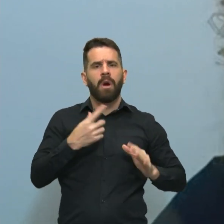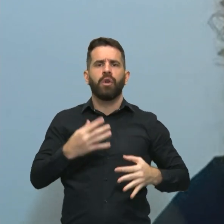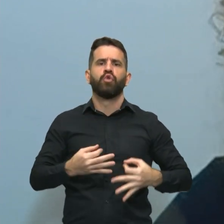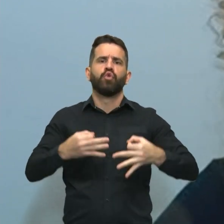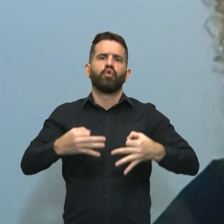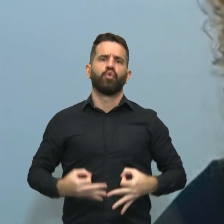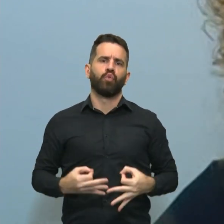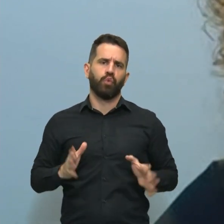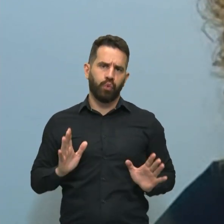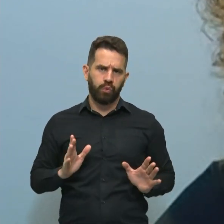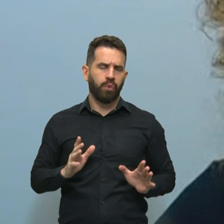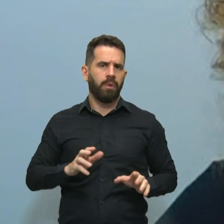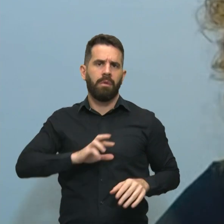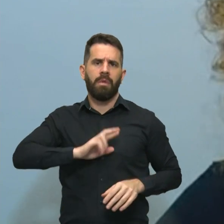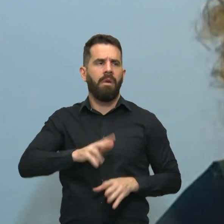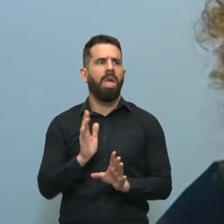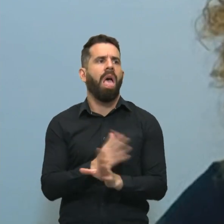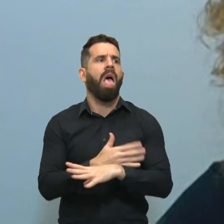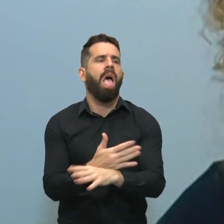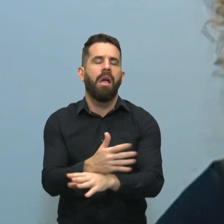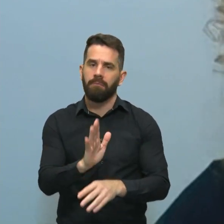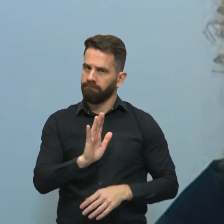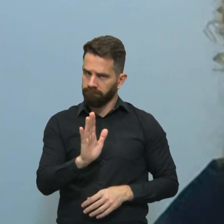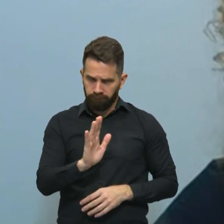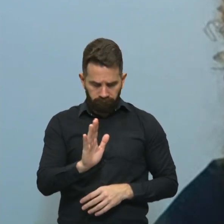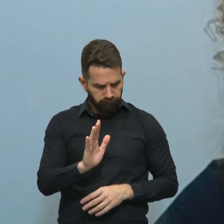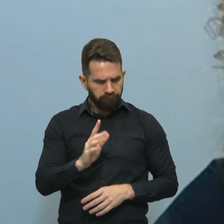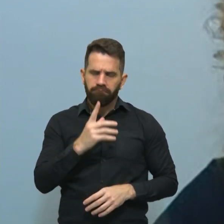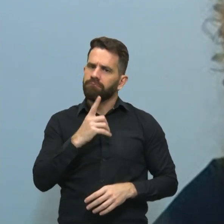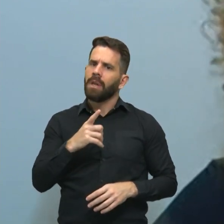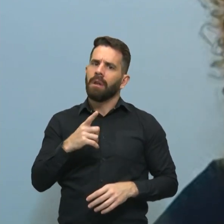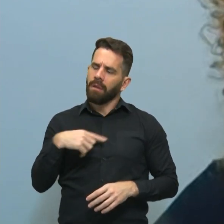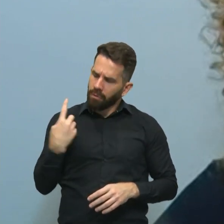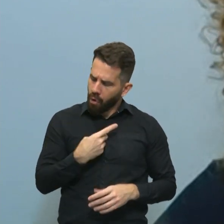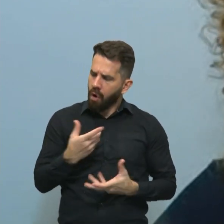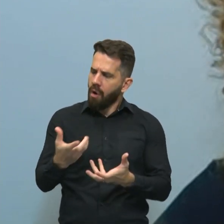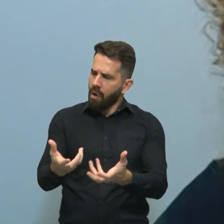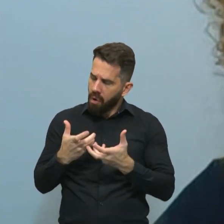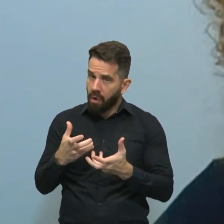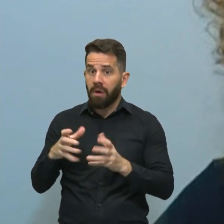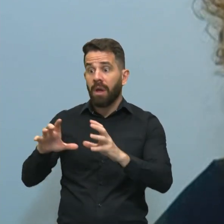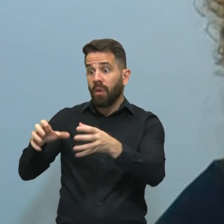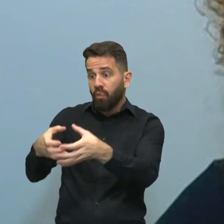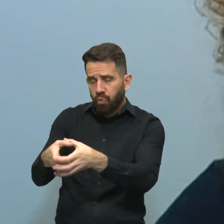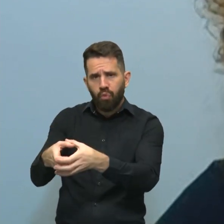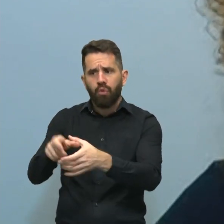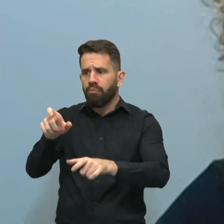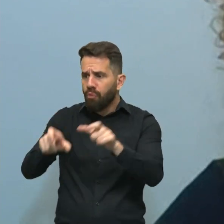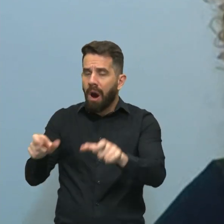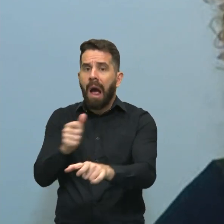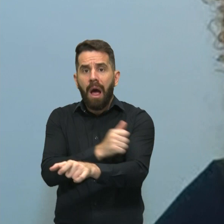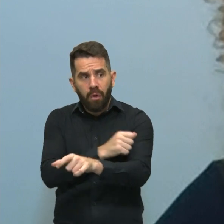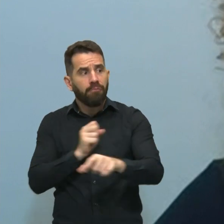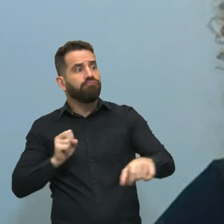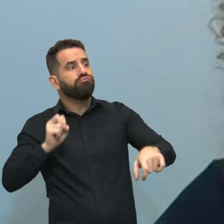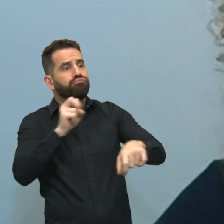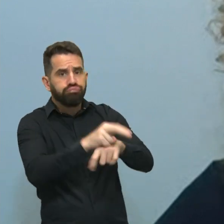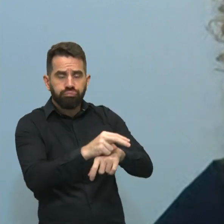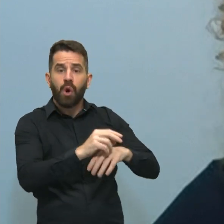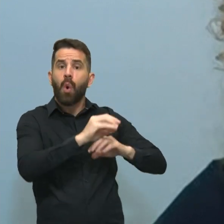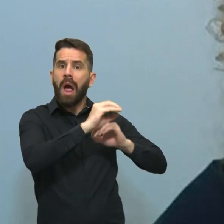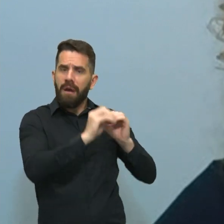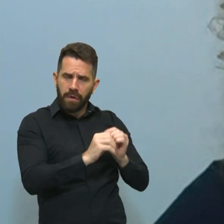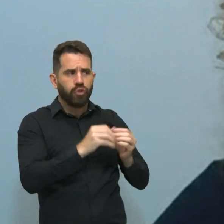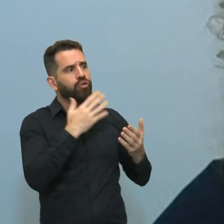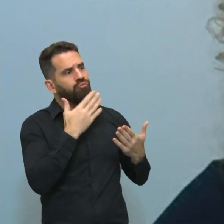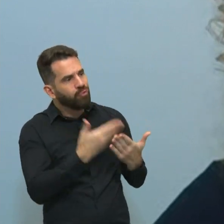claro, nós queremos que o estudante ingresse e que ele tenha a permanência e tenha o êxito estudantil. E para isso a gente sabe